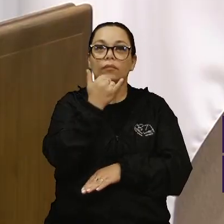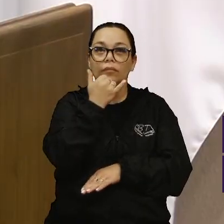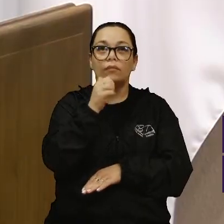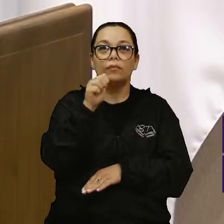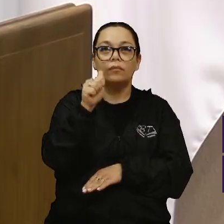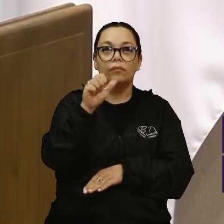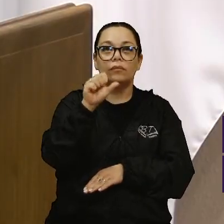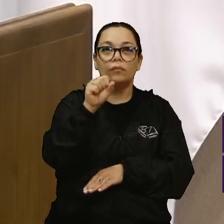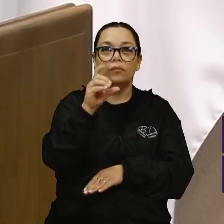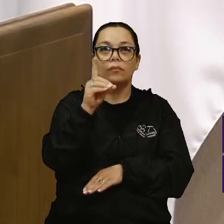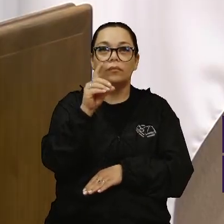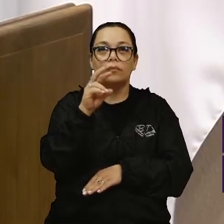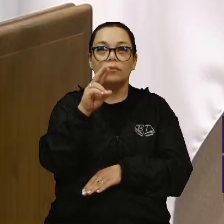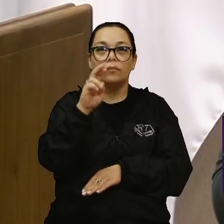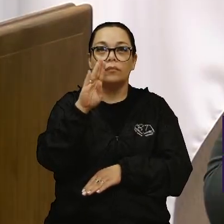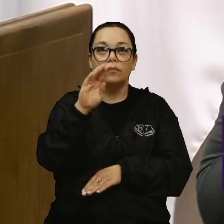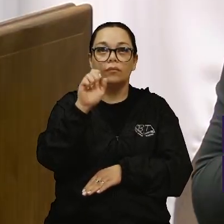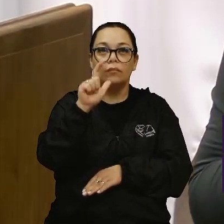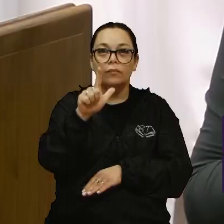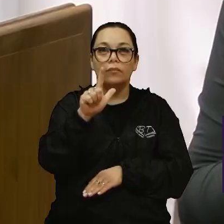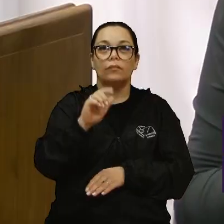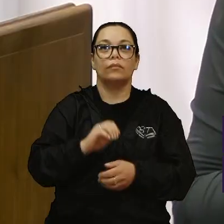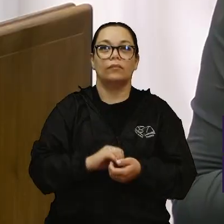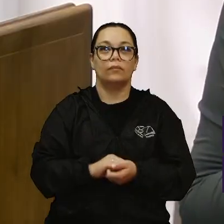Asdrubal Faravinha.